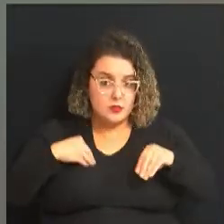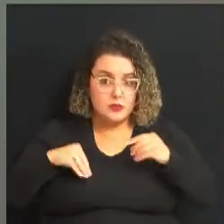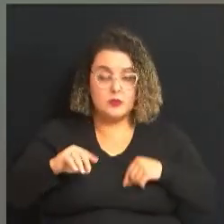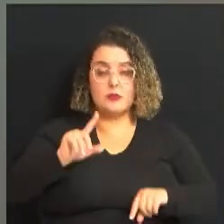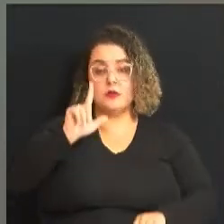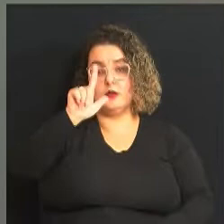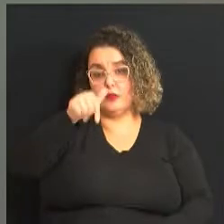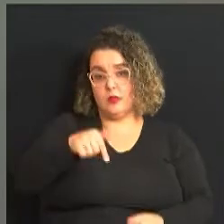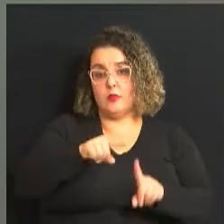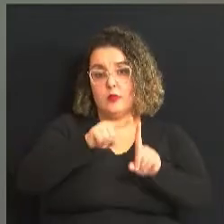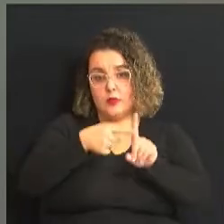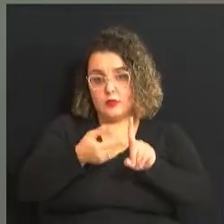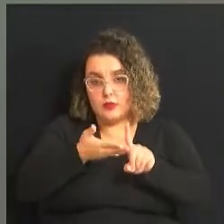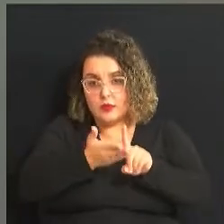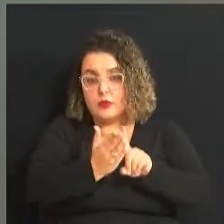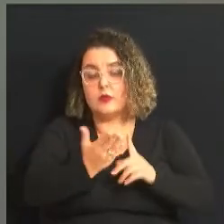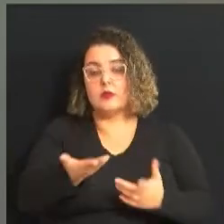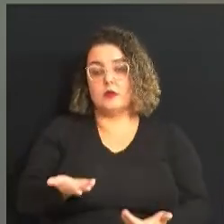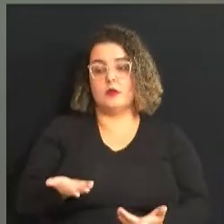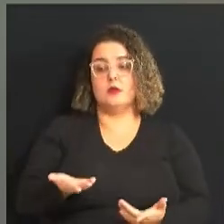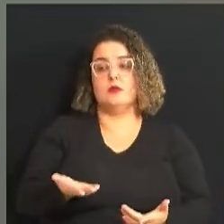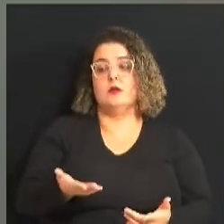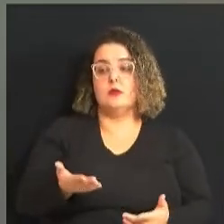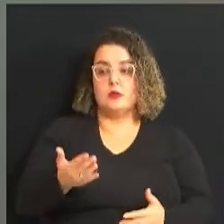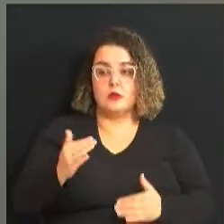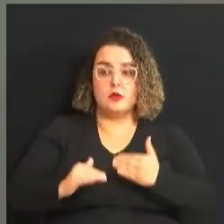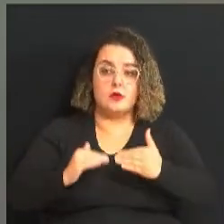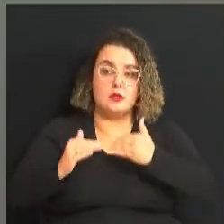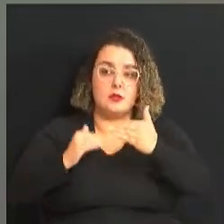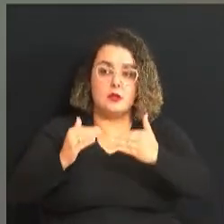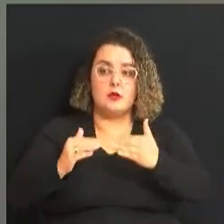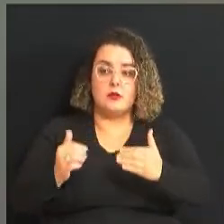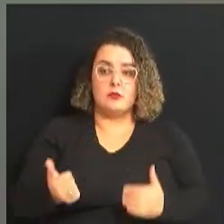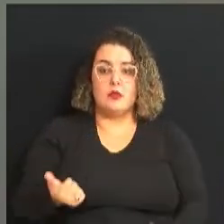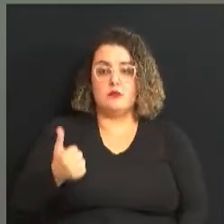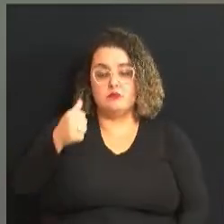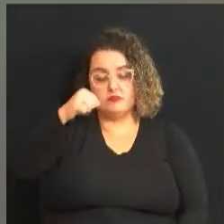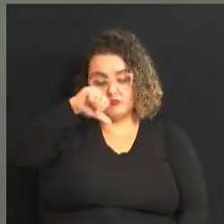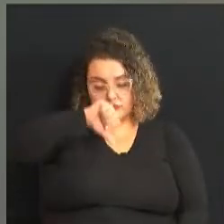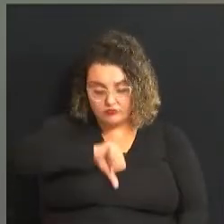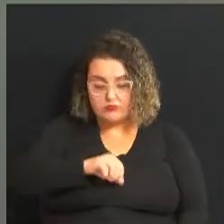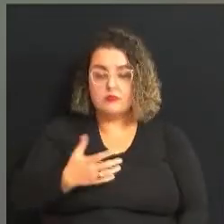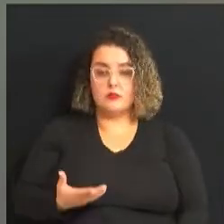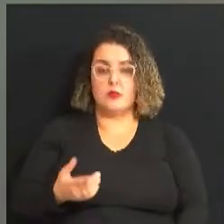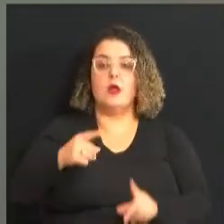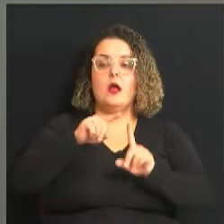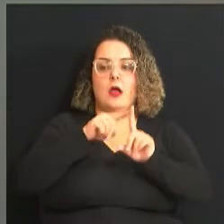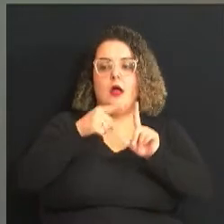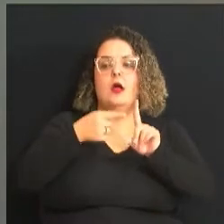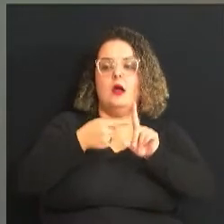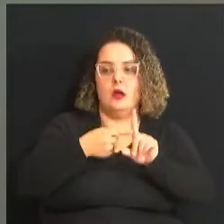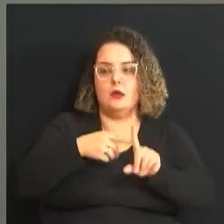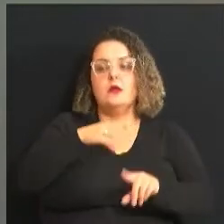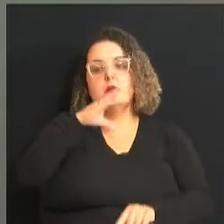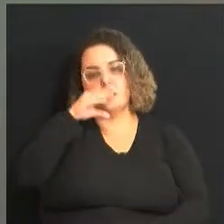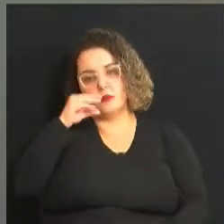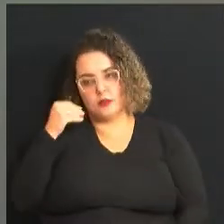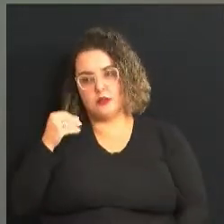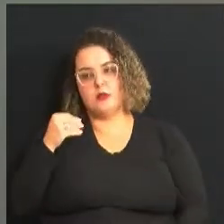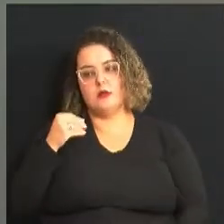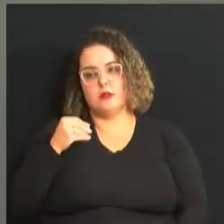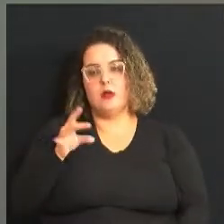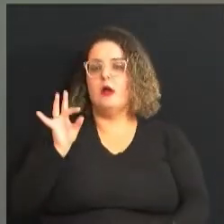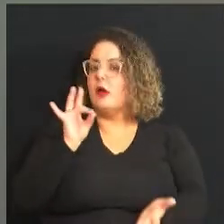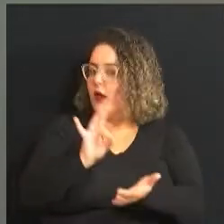ela tem mais risco de repente, desenvolver uma baixa autoestima. Então, a gravidez na adolescência, ela realmente